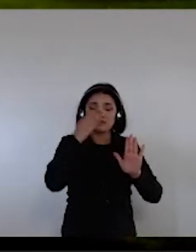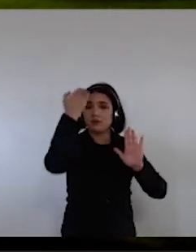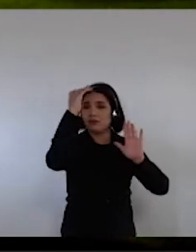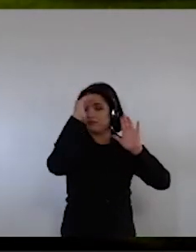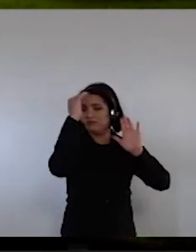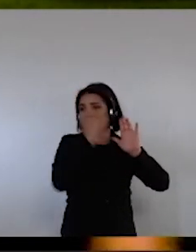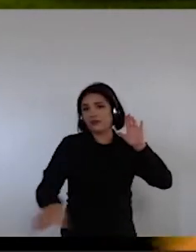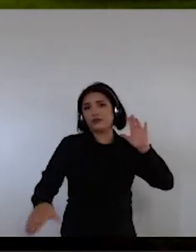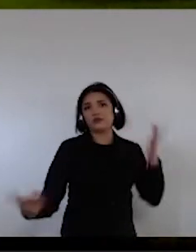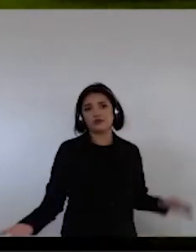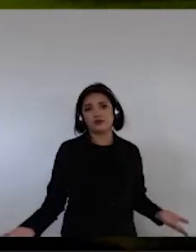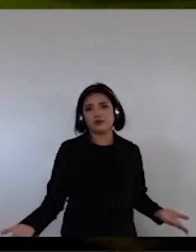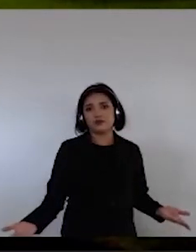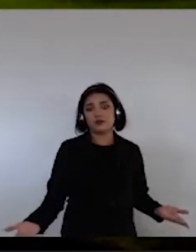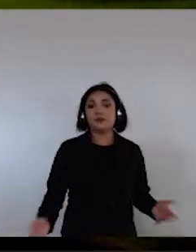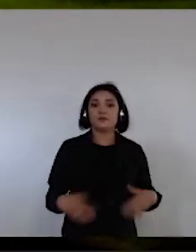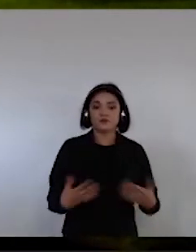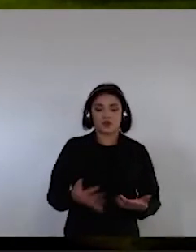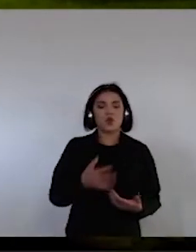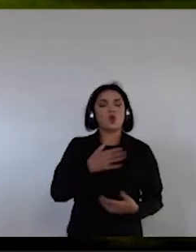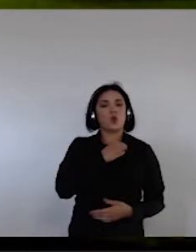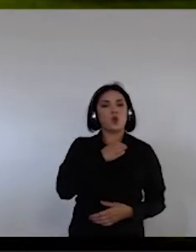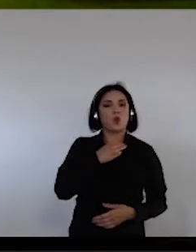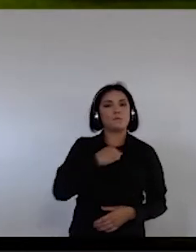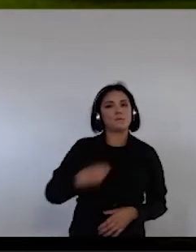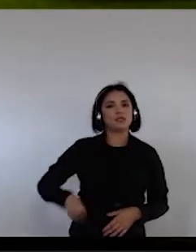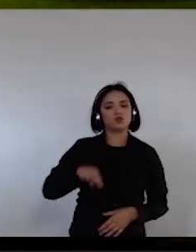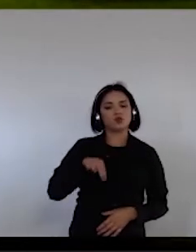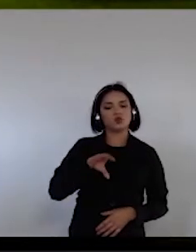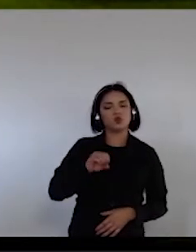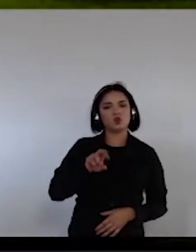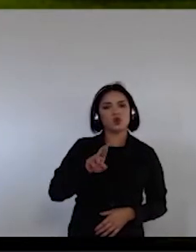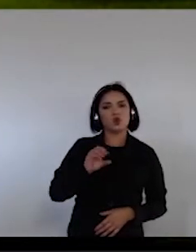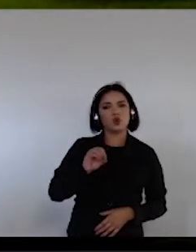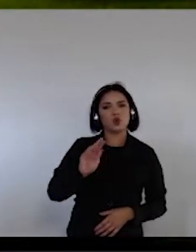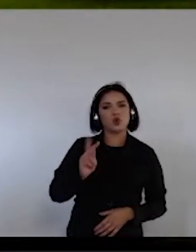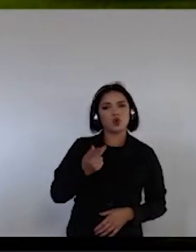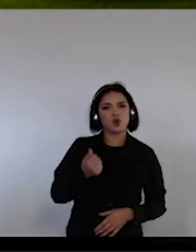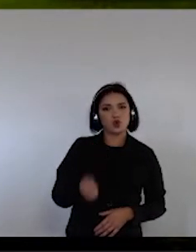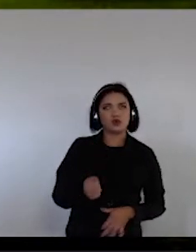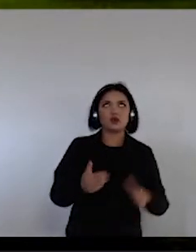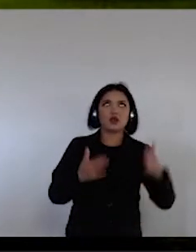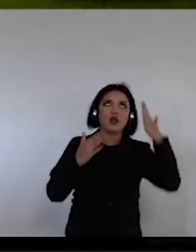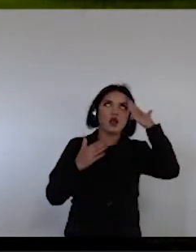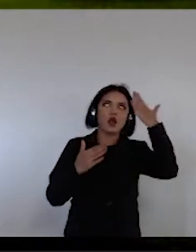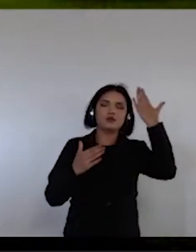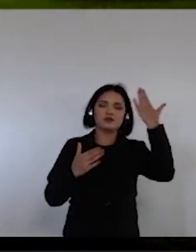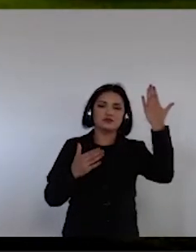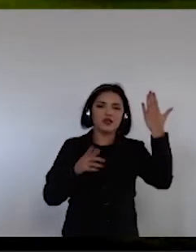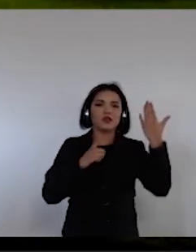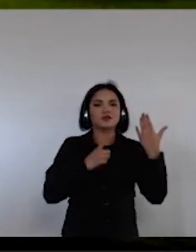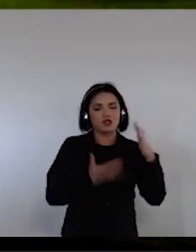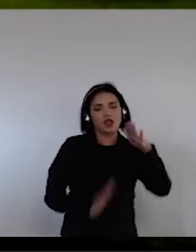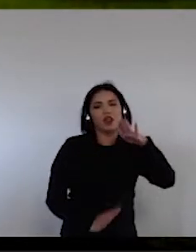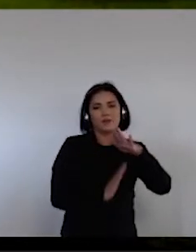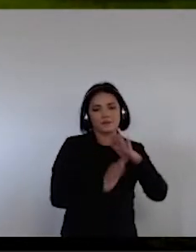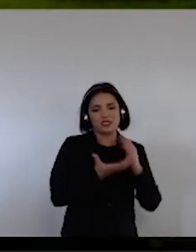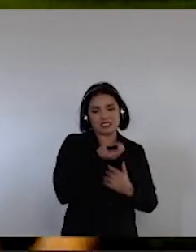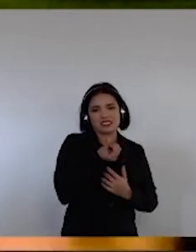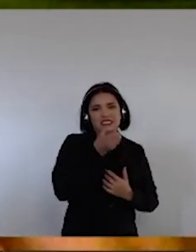que todo meio é válido. Por isso é que os advogados aqui de Brasília, e quando eu falo de Brasília, eu estou falando do Brasil inteiro, porque tudo